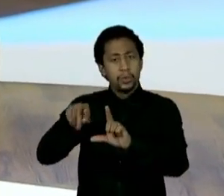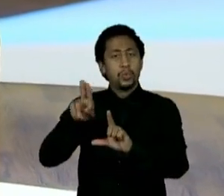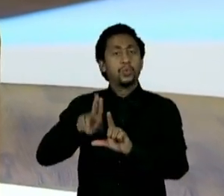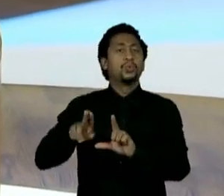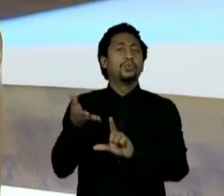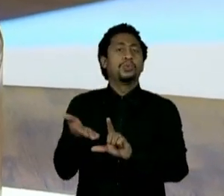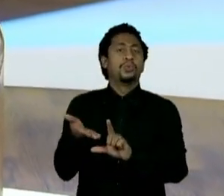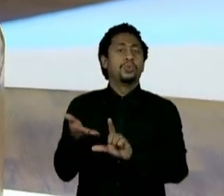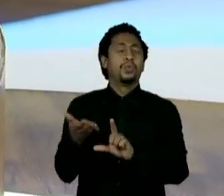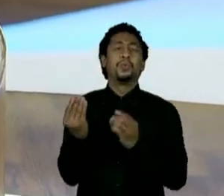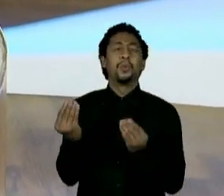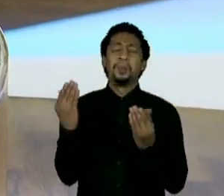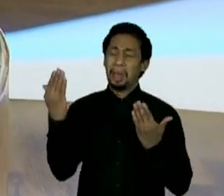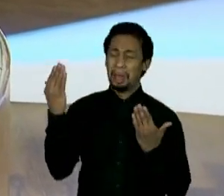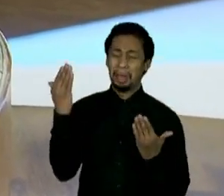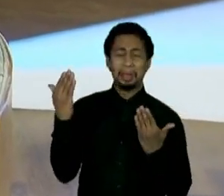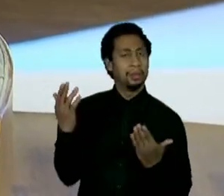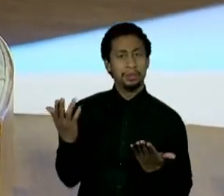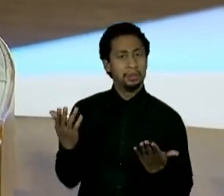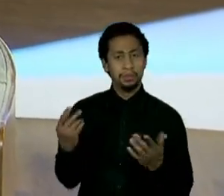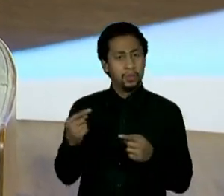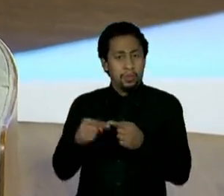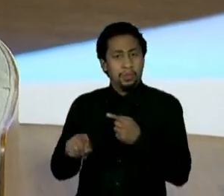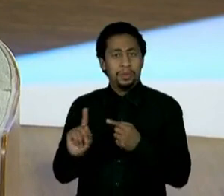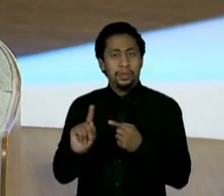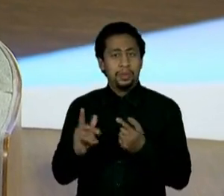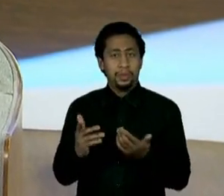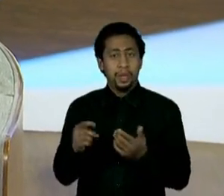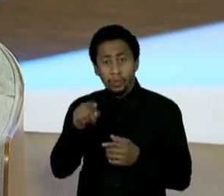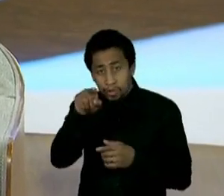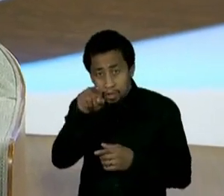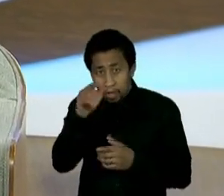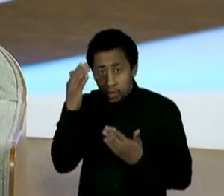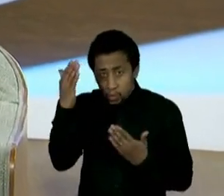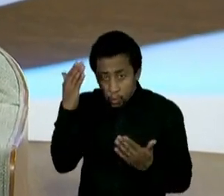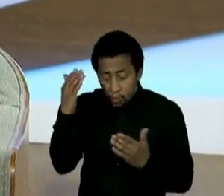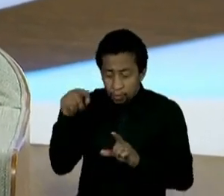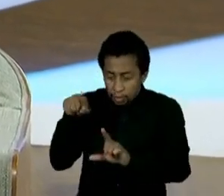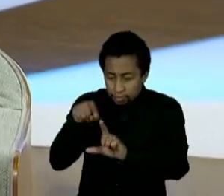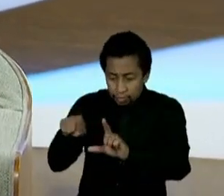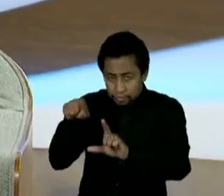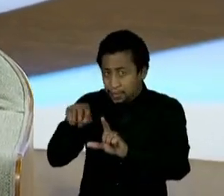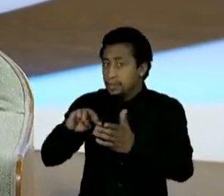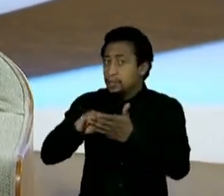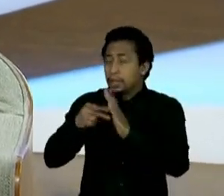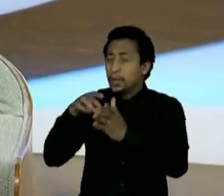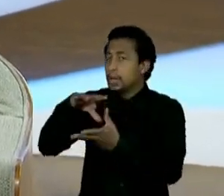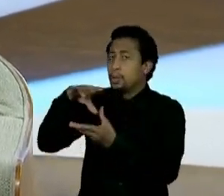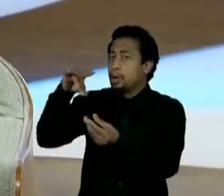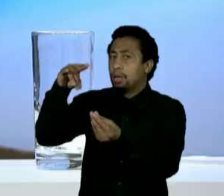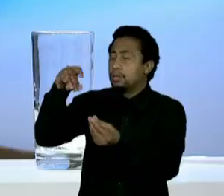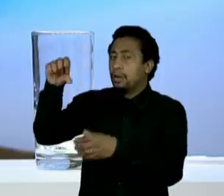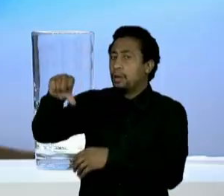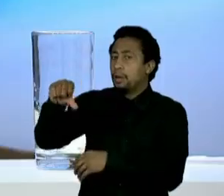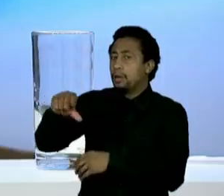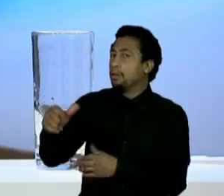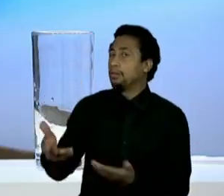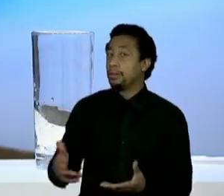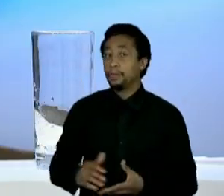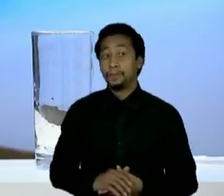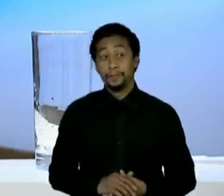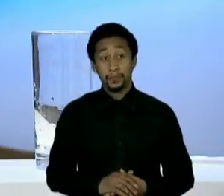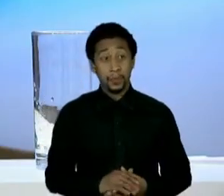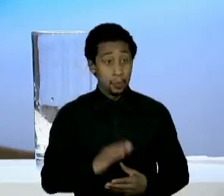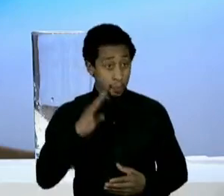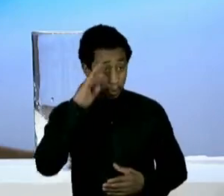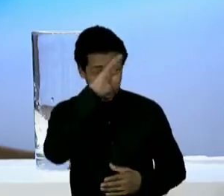desconfiado esse processo eleitoral quando você desconfia do processo eleitoral você desconfia da essência da Democracia né mas você desconfia dele a